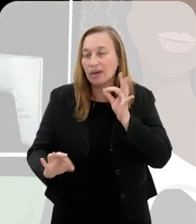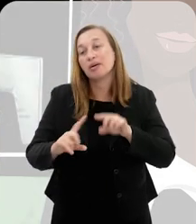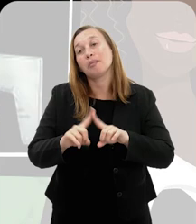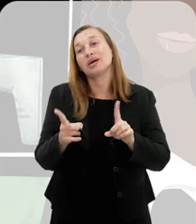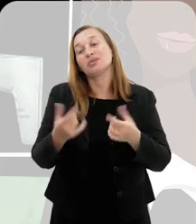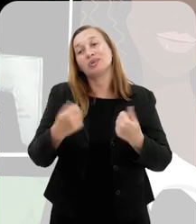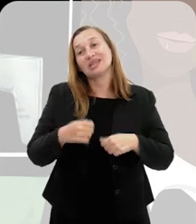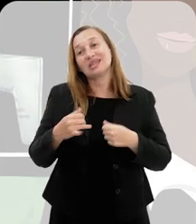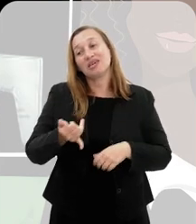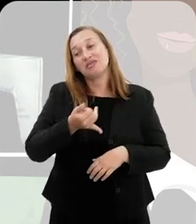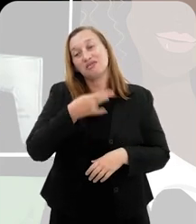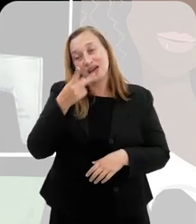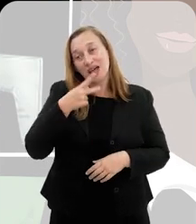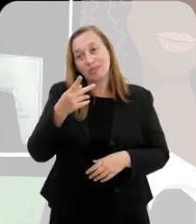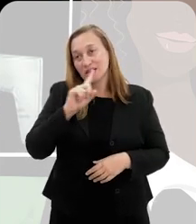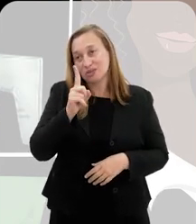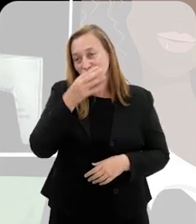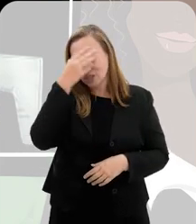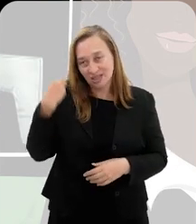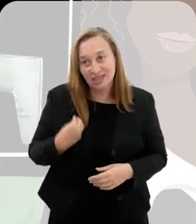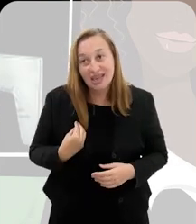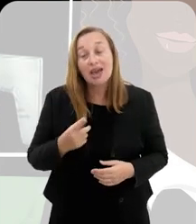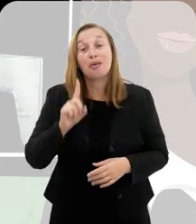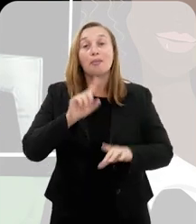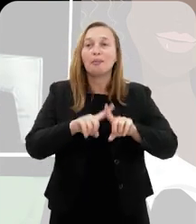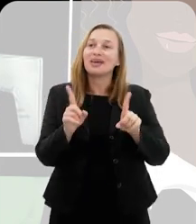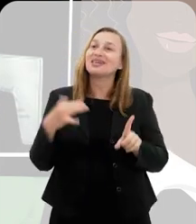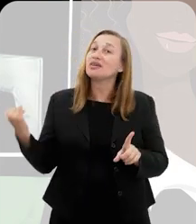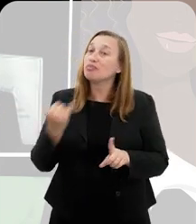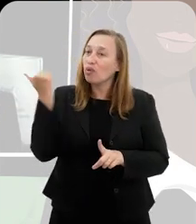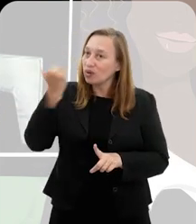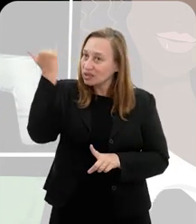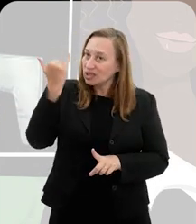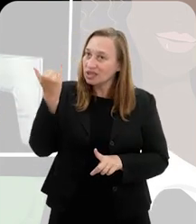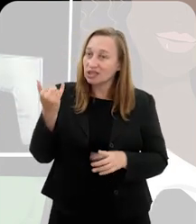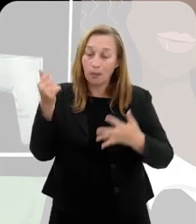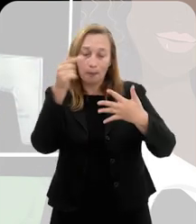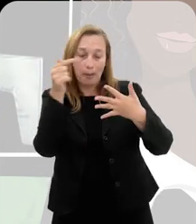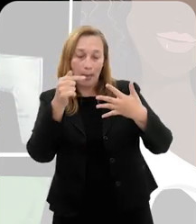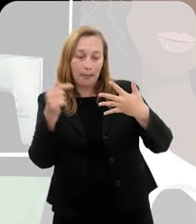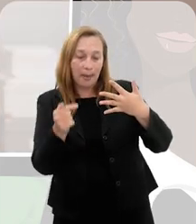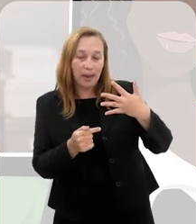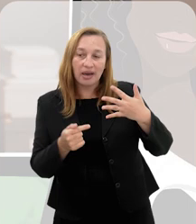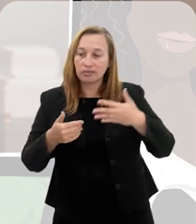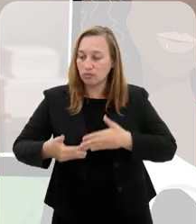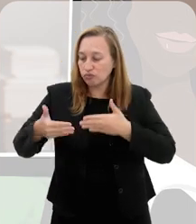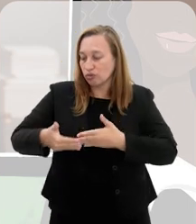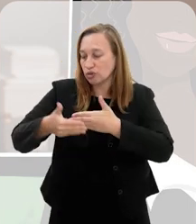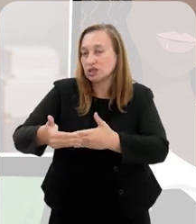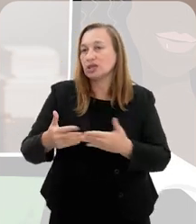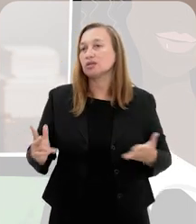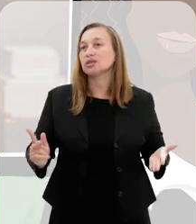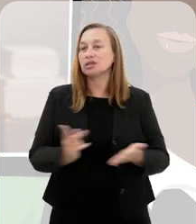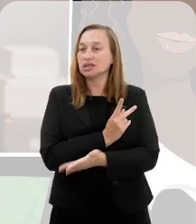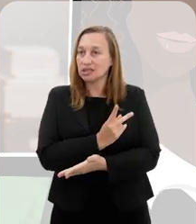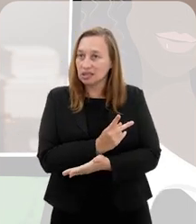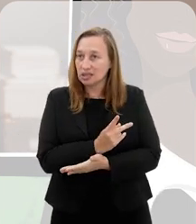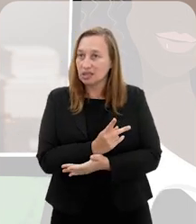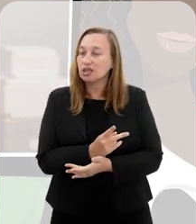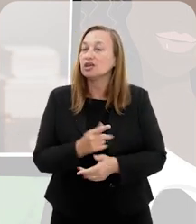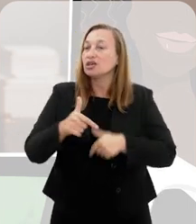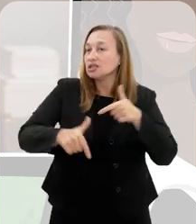todas, todas. Desculpa me alongar, mas eu tinha que pontuar isso para não me esquecer. Mas isso é importante a gente pontuar que